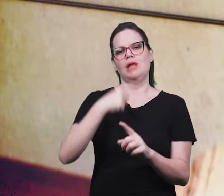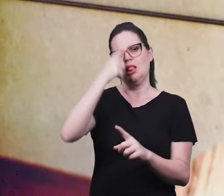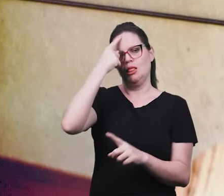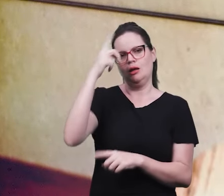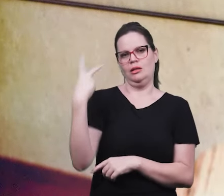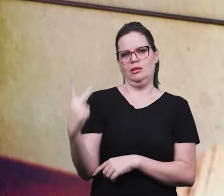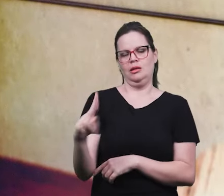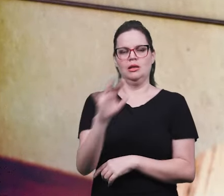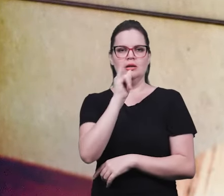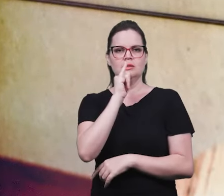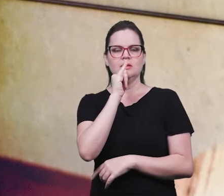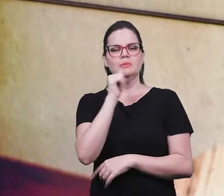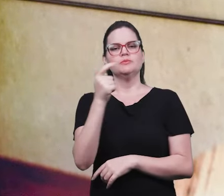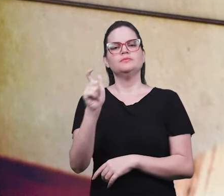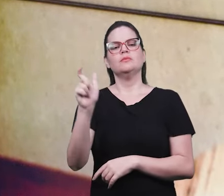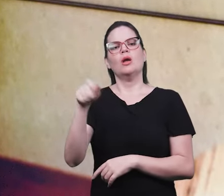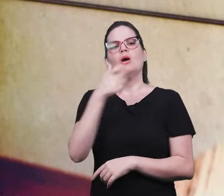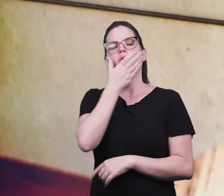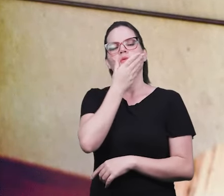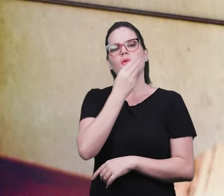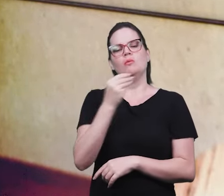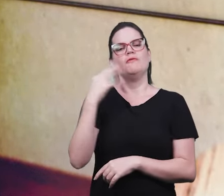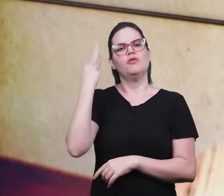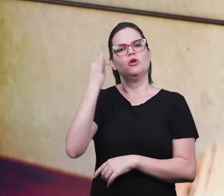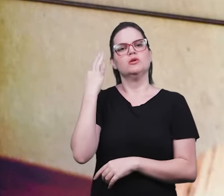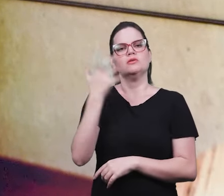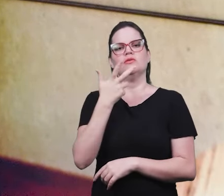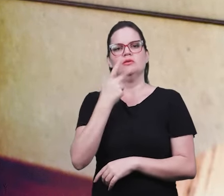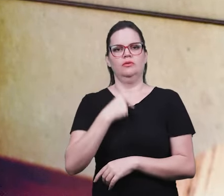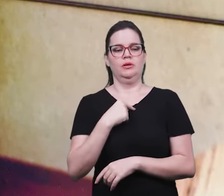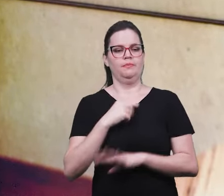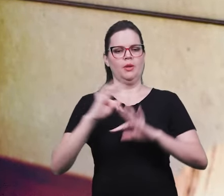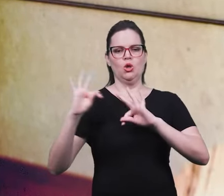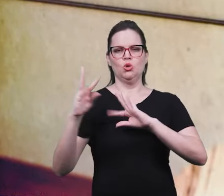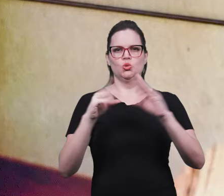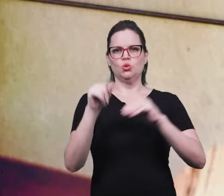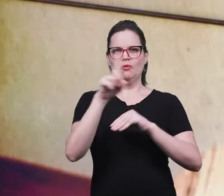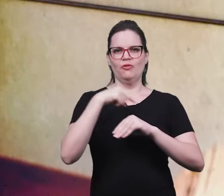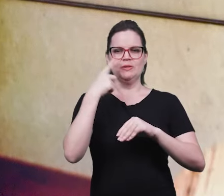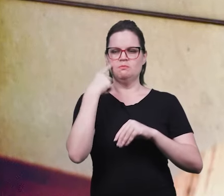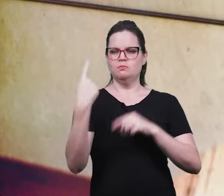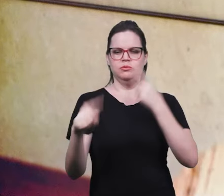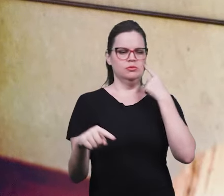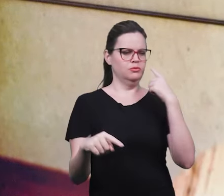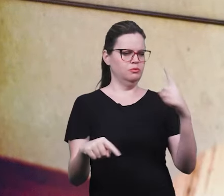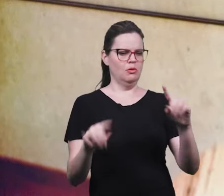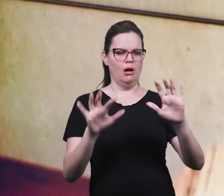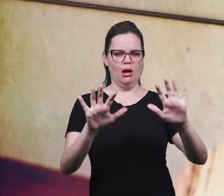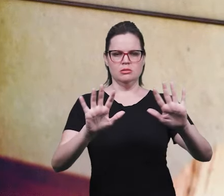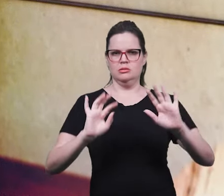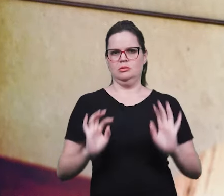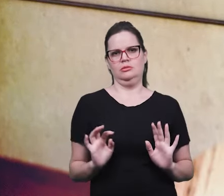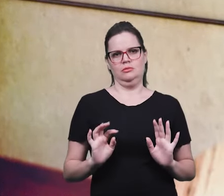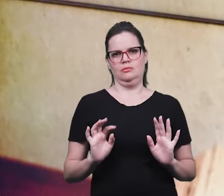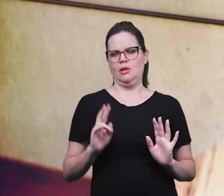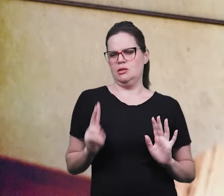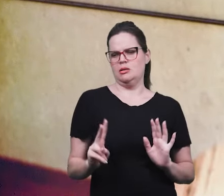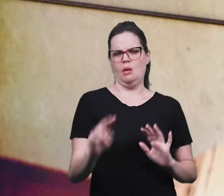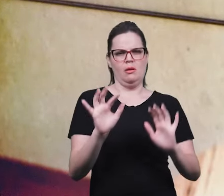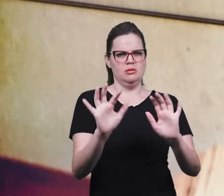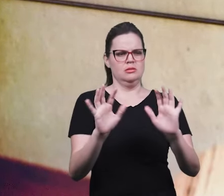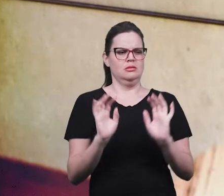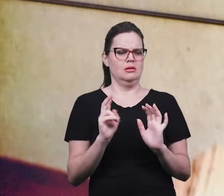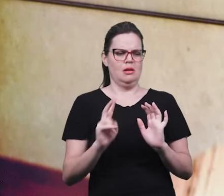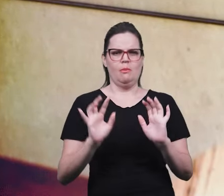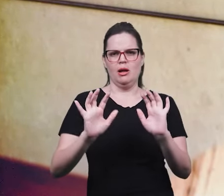é. Ou seja, ele achava que não tinha, podemos dizer, poder para mudar nada, as coisas sempre foram assim, desse jeito. Então, é o